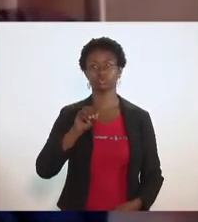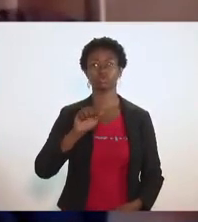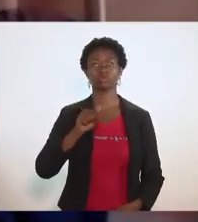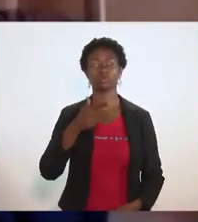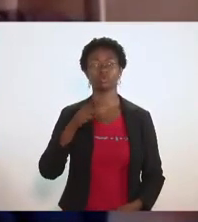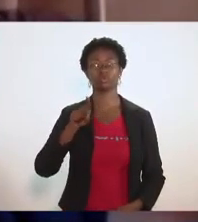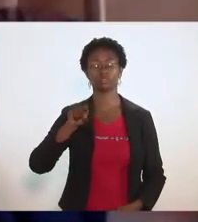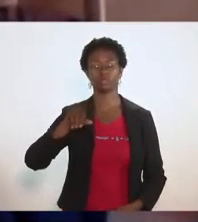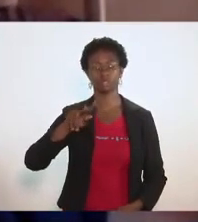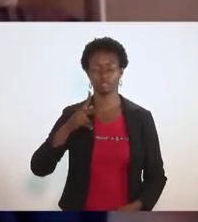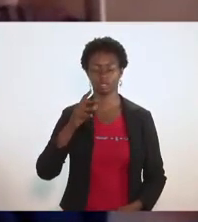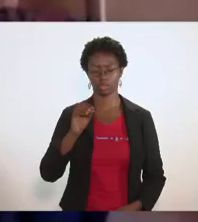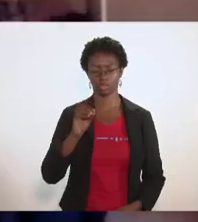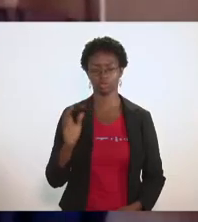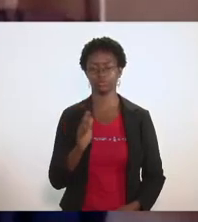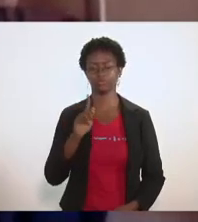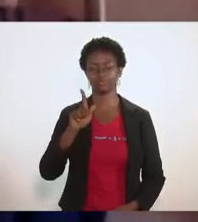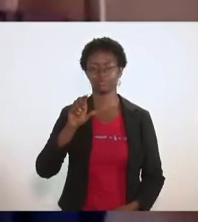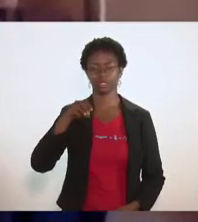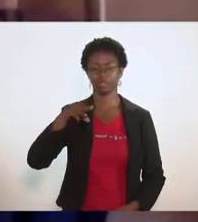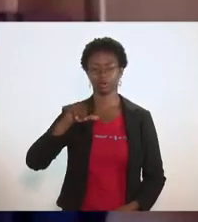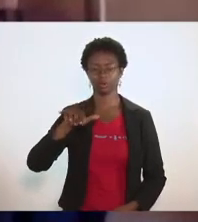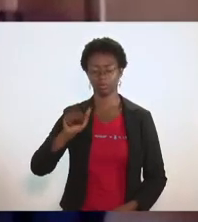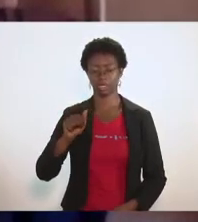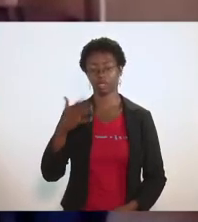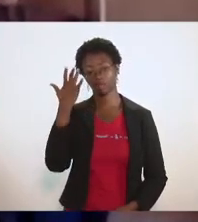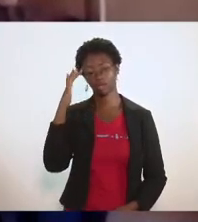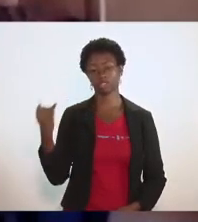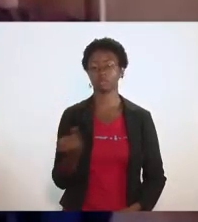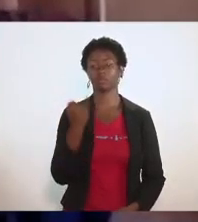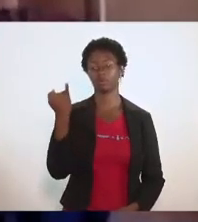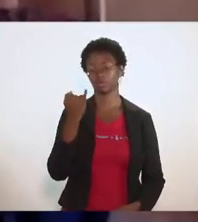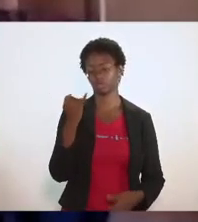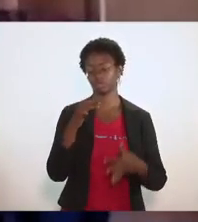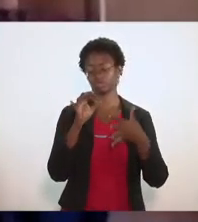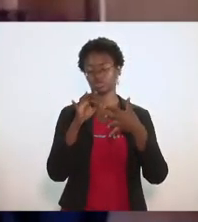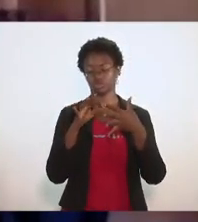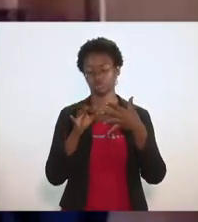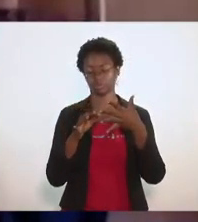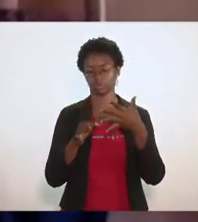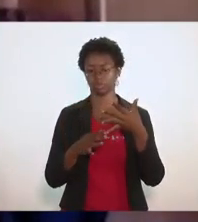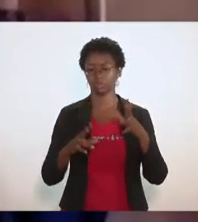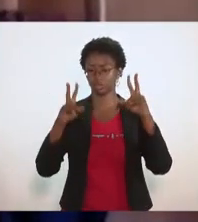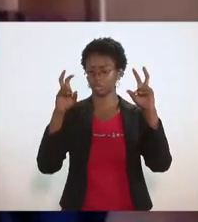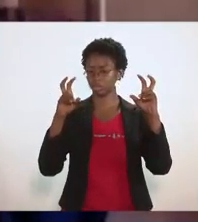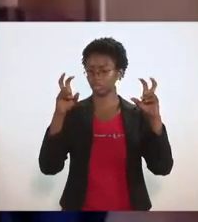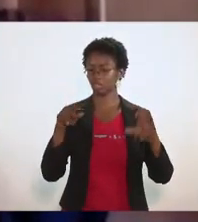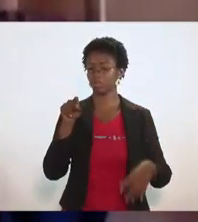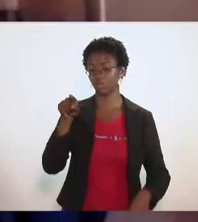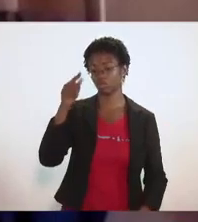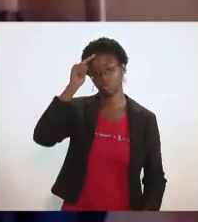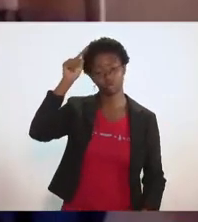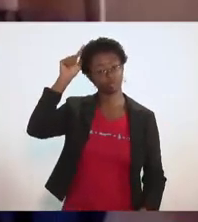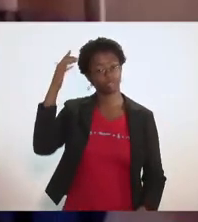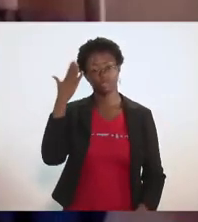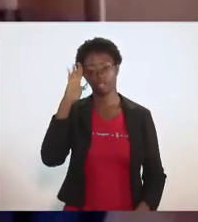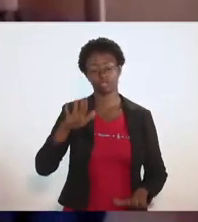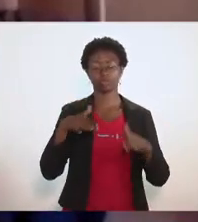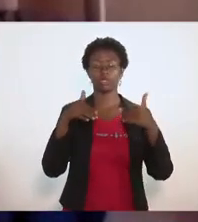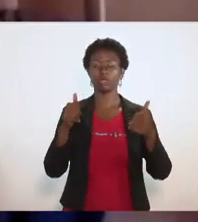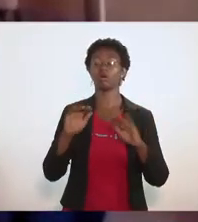tempo uma conversa muito próxima, tanto com o INEPAC quanto com os herdeiros espirituais e diretos